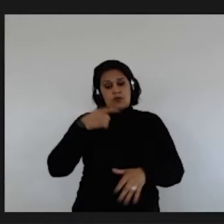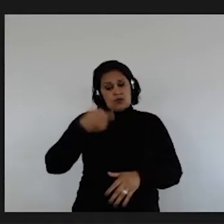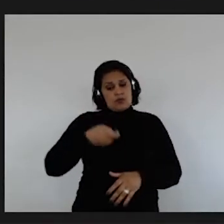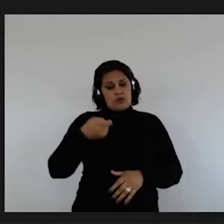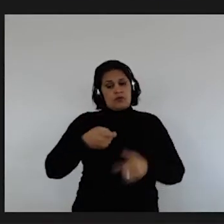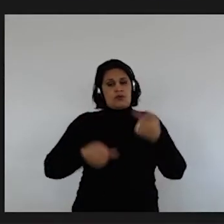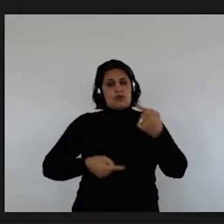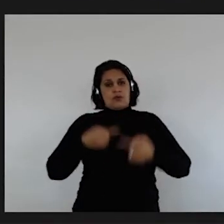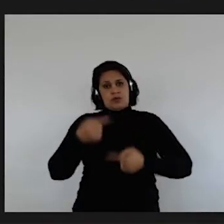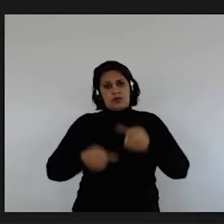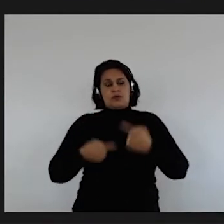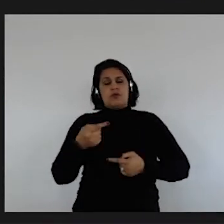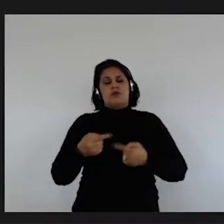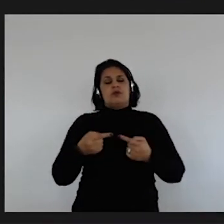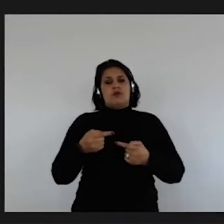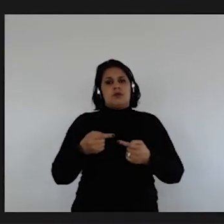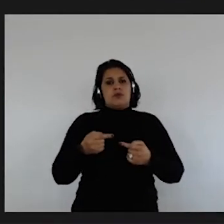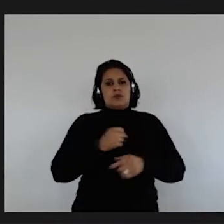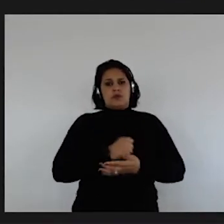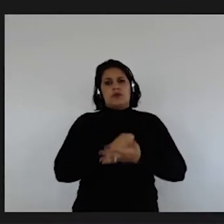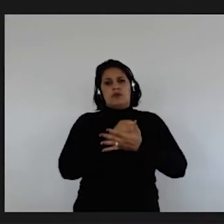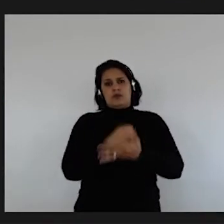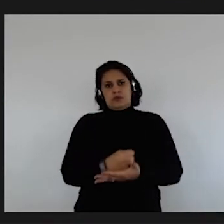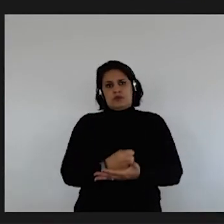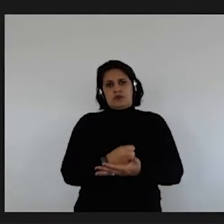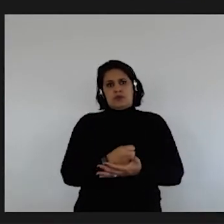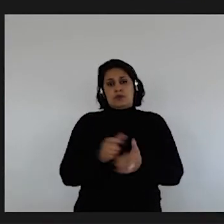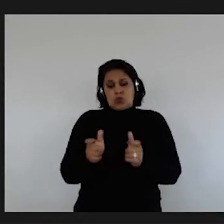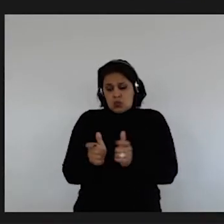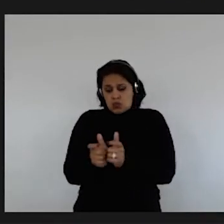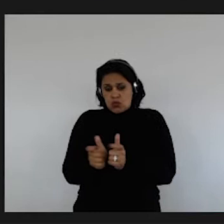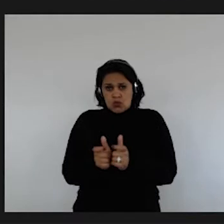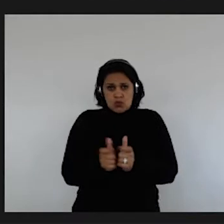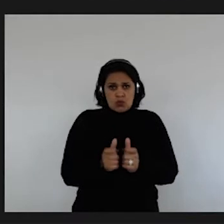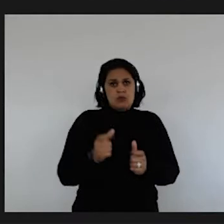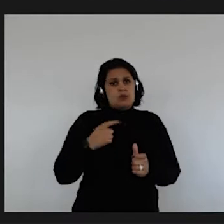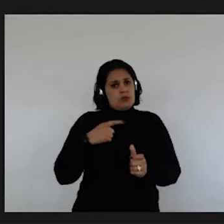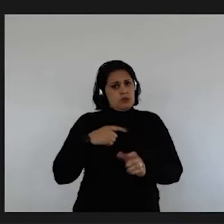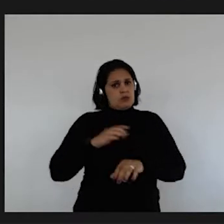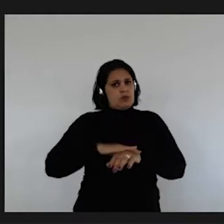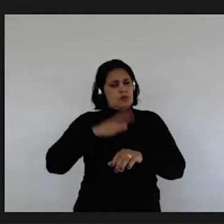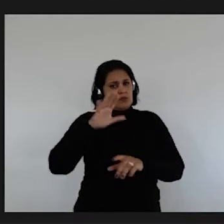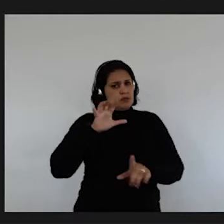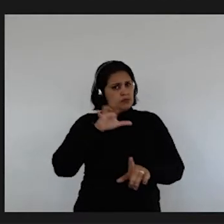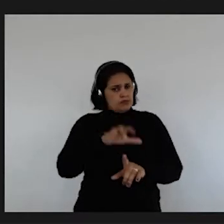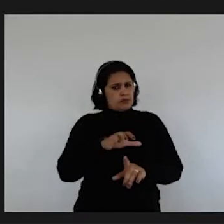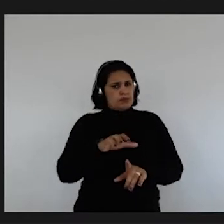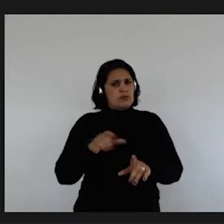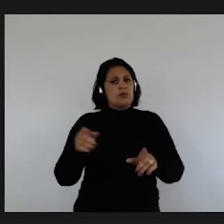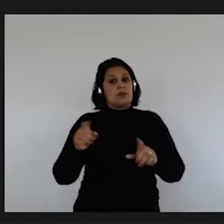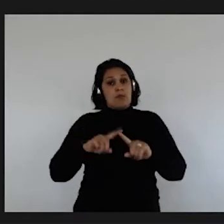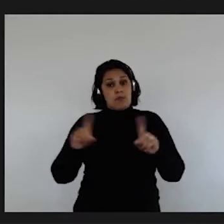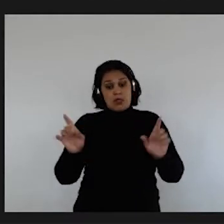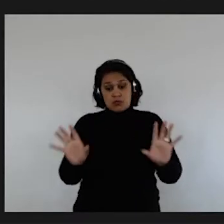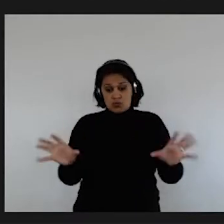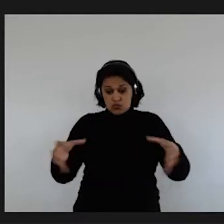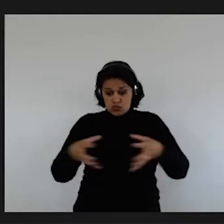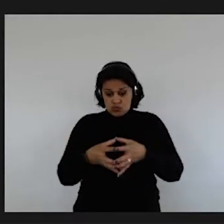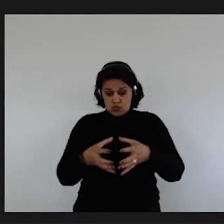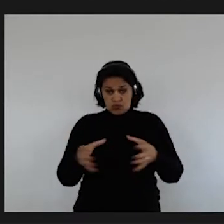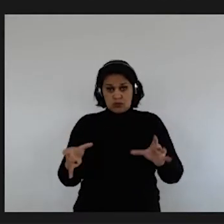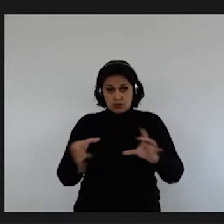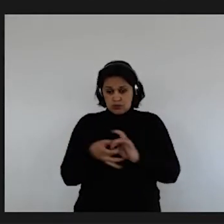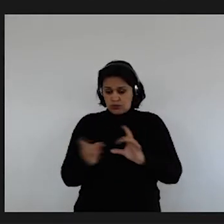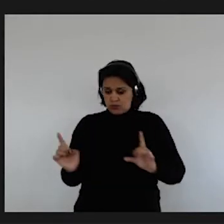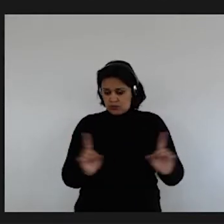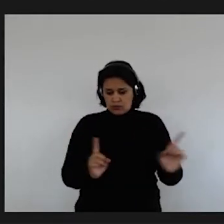cooperação. Os pequenos produtores são os que sentem mais. Assim, reunidos em cooperativas, podem viabilizar suas produções, fazendo com que chegue ao